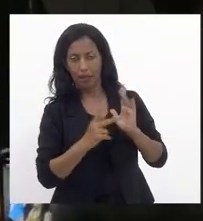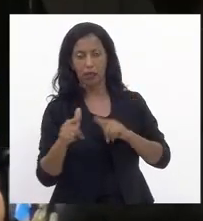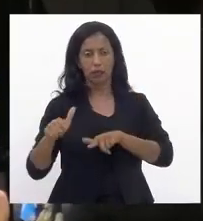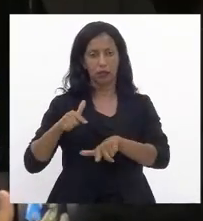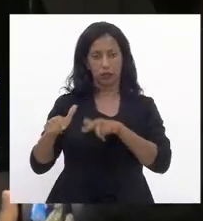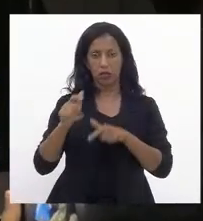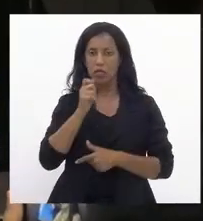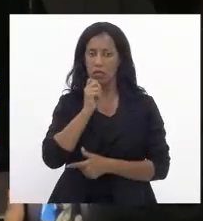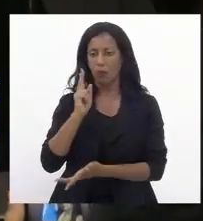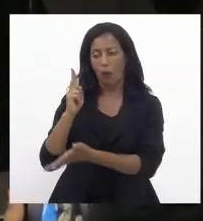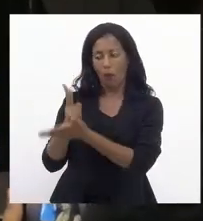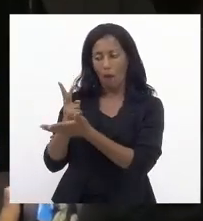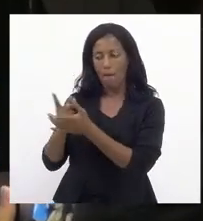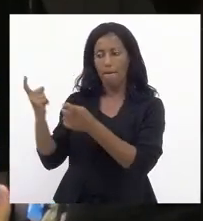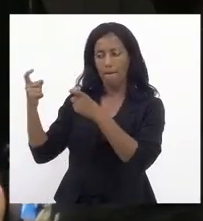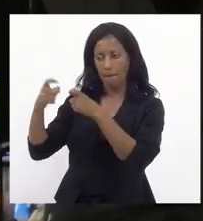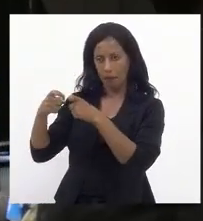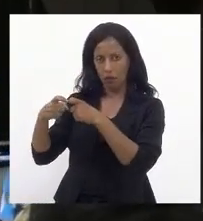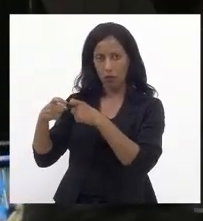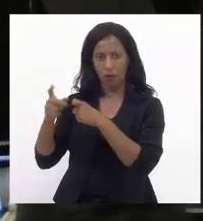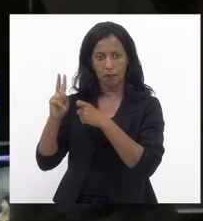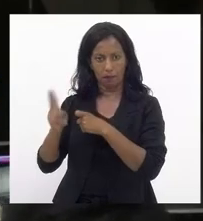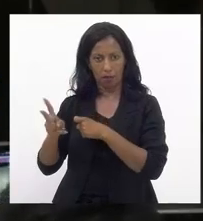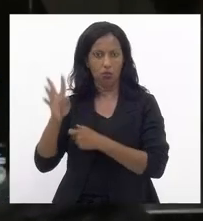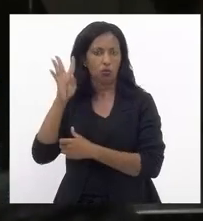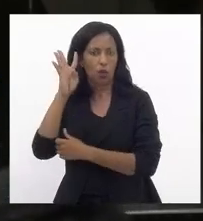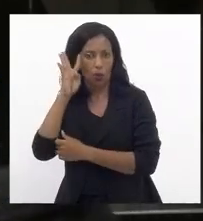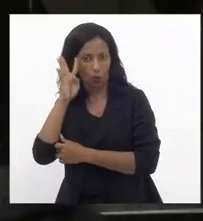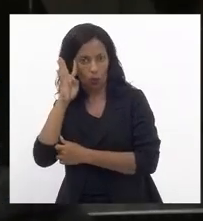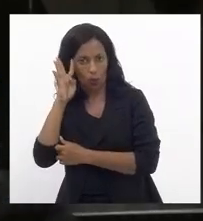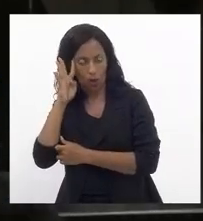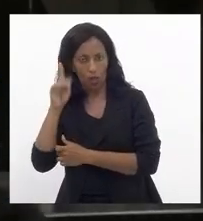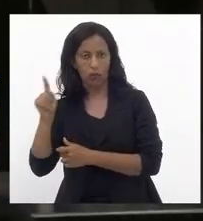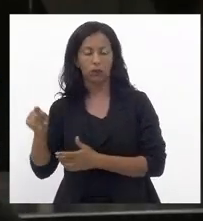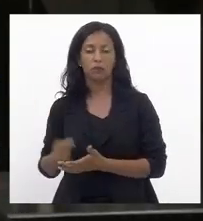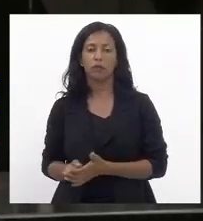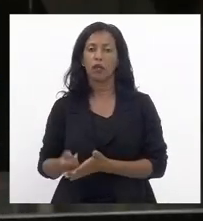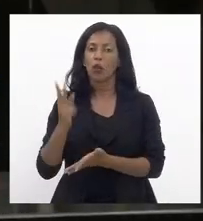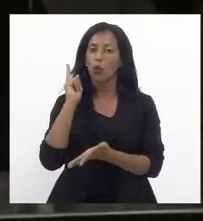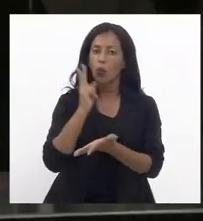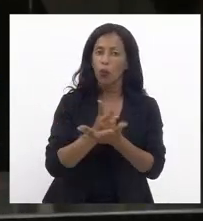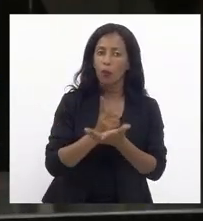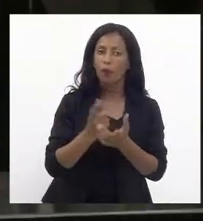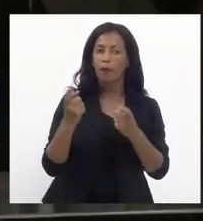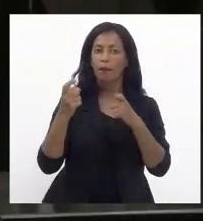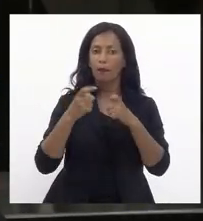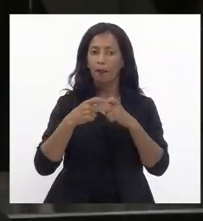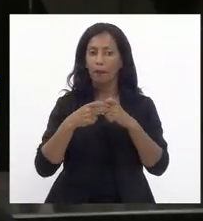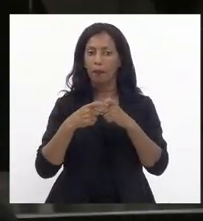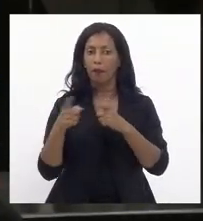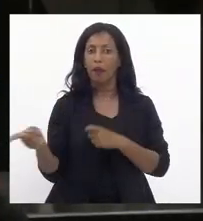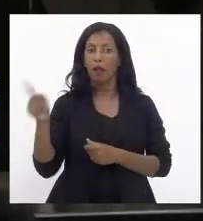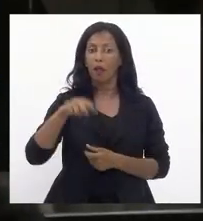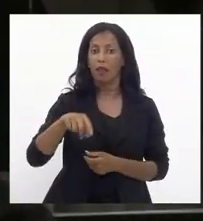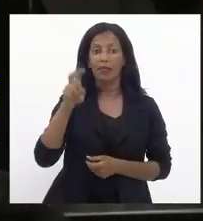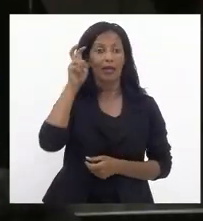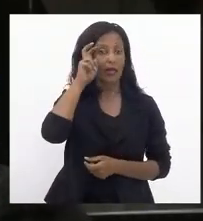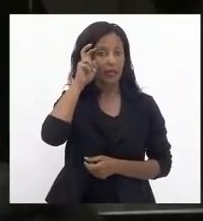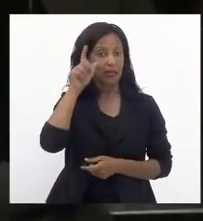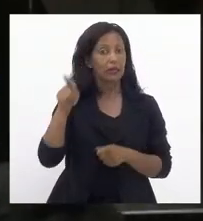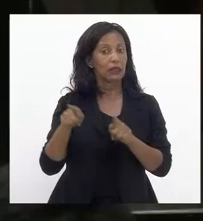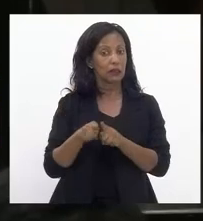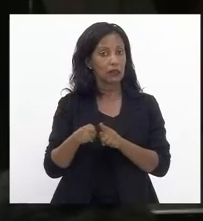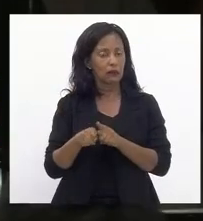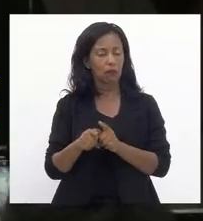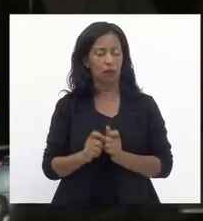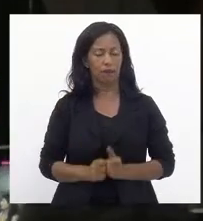o mesmo médico que cumpria uma carga horária na quarta-feira, o mesmo médico cumpriria na quinta-feira. E